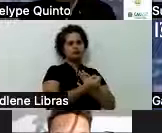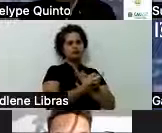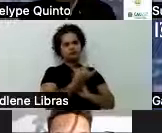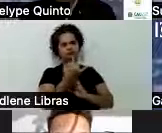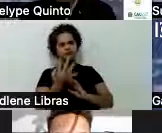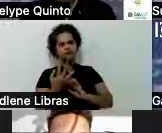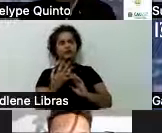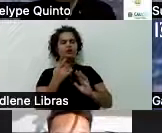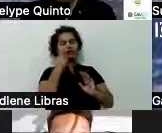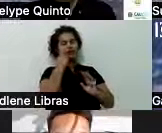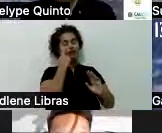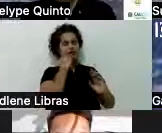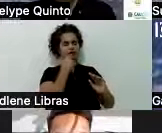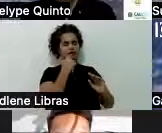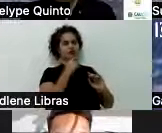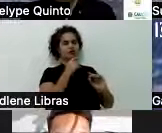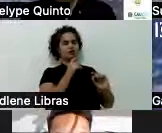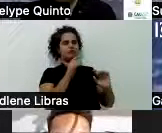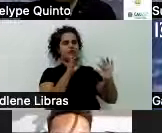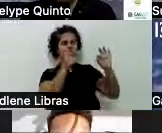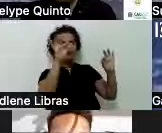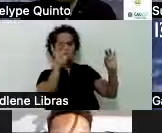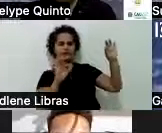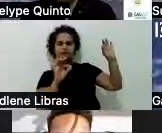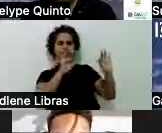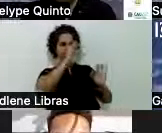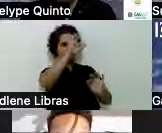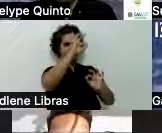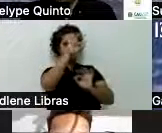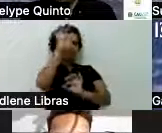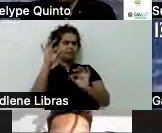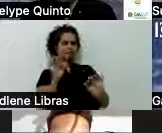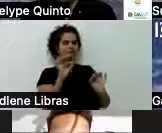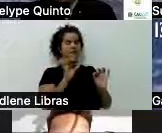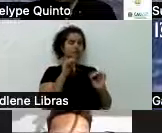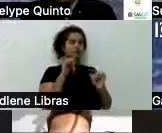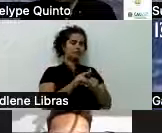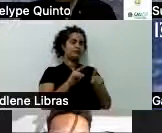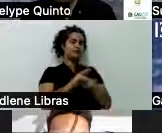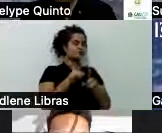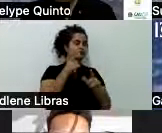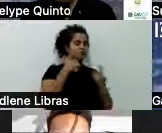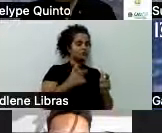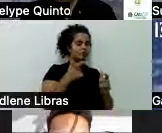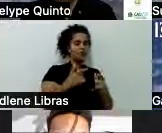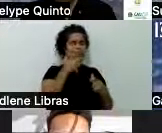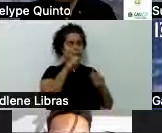de desempenho e também pesquisas com a população, de apropriação do espaço. E, por